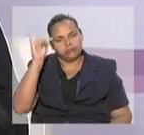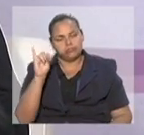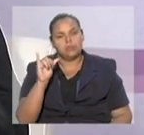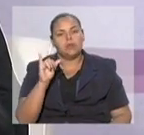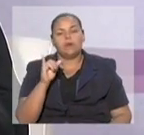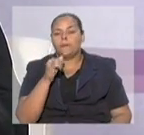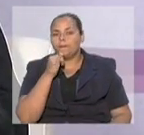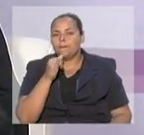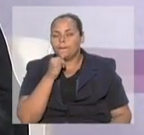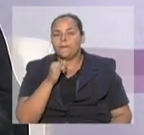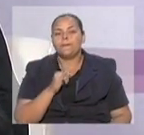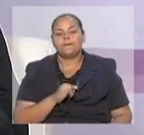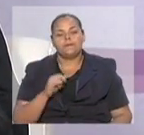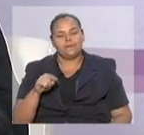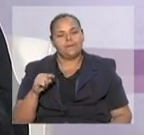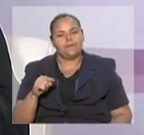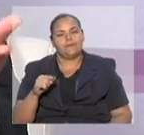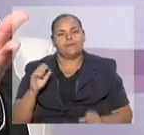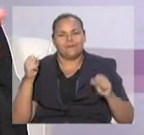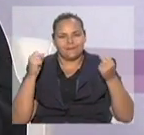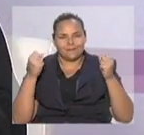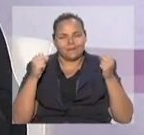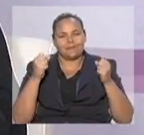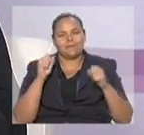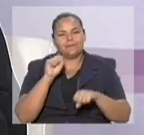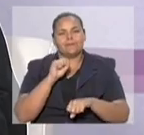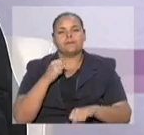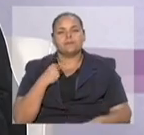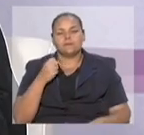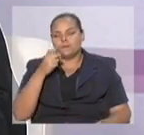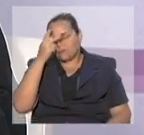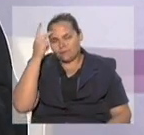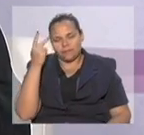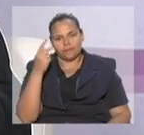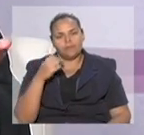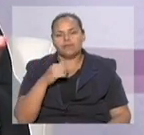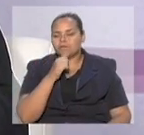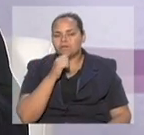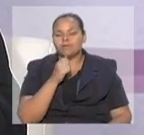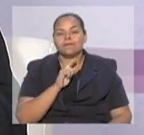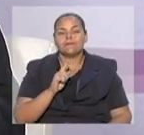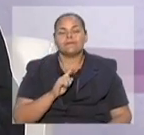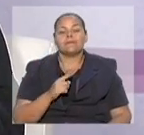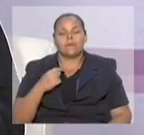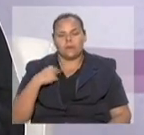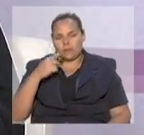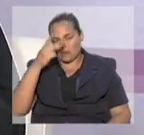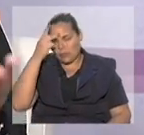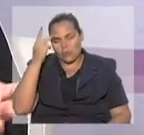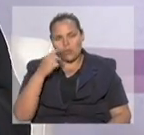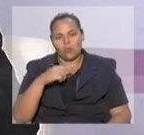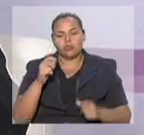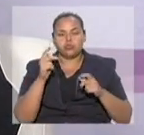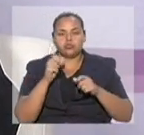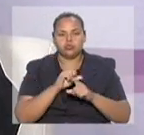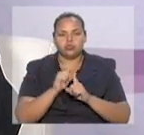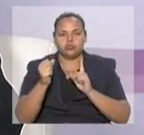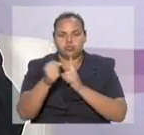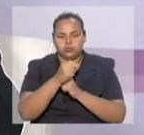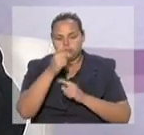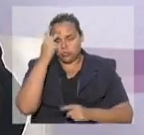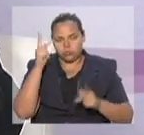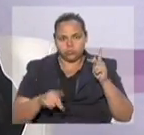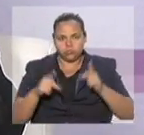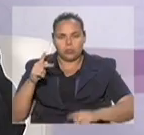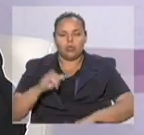obesidade, do sedentarismo, que estão intimamente ligadas. A gente tem uma sociedade sedentária, a gente tem uma sociedade obesa, porque se alimenta